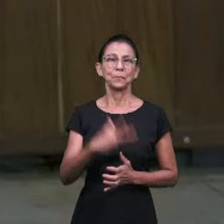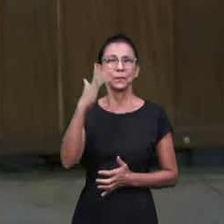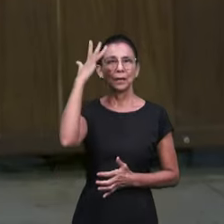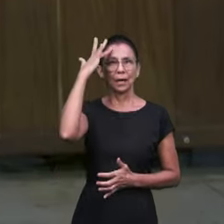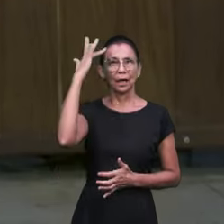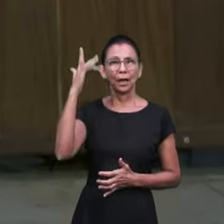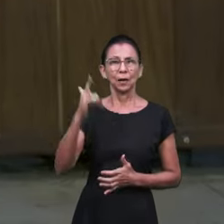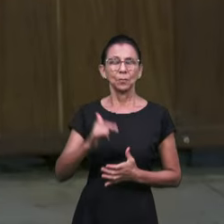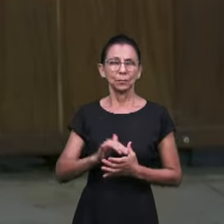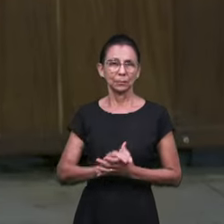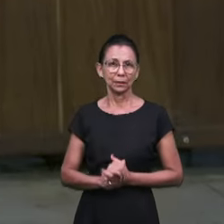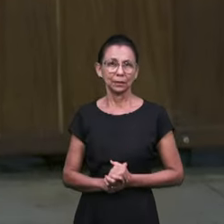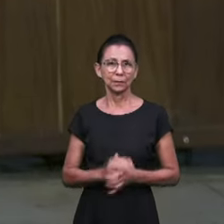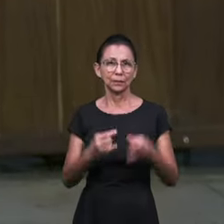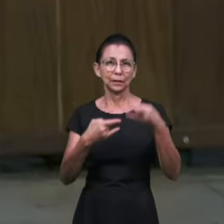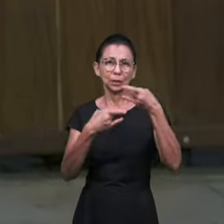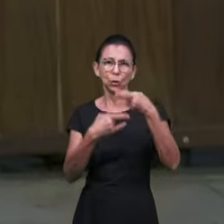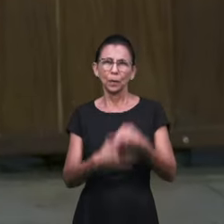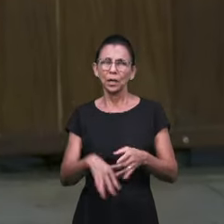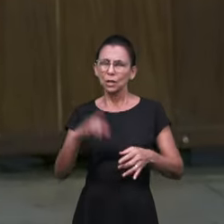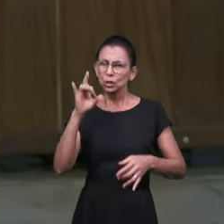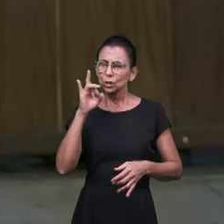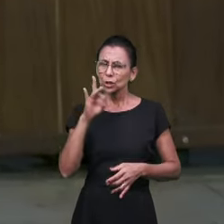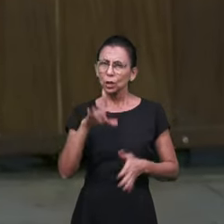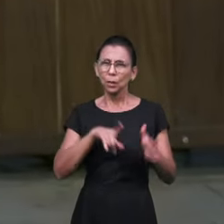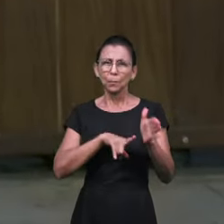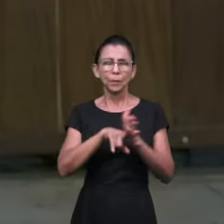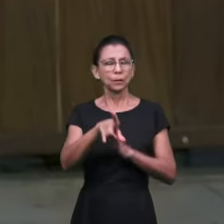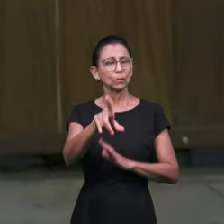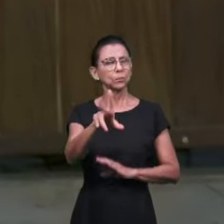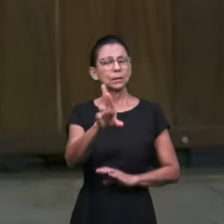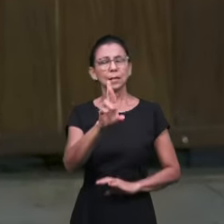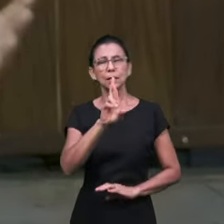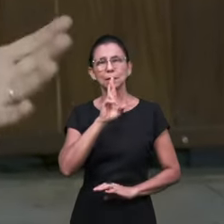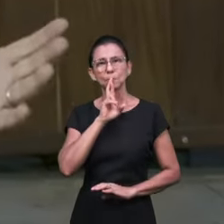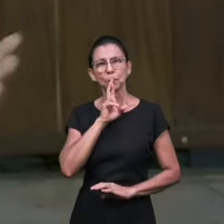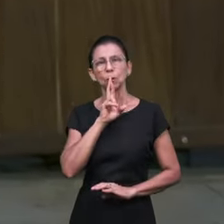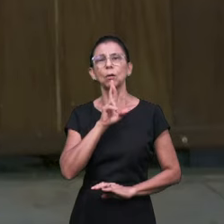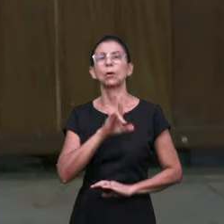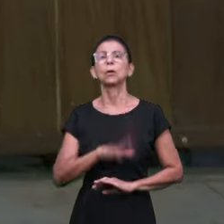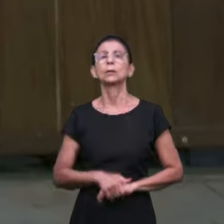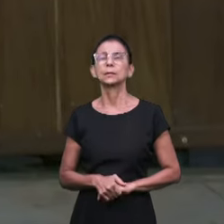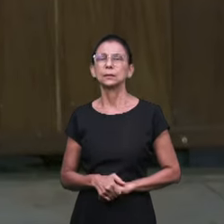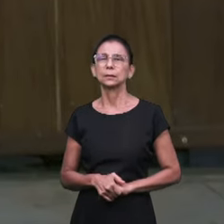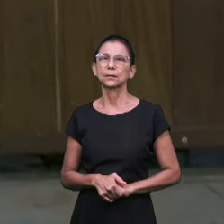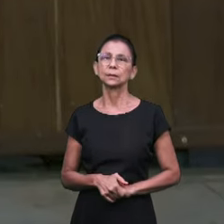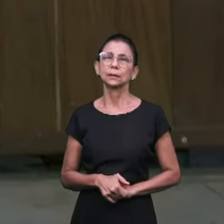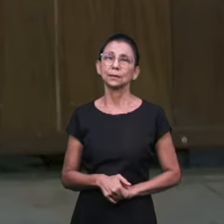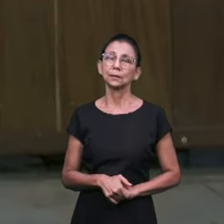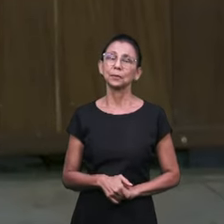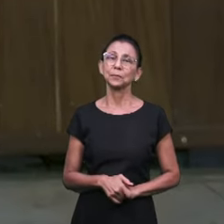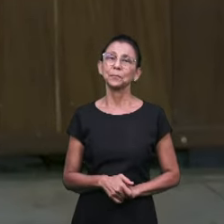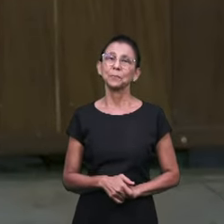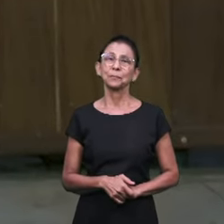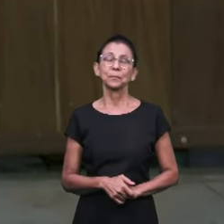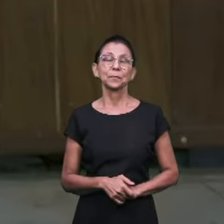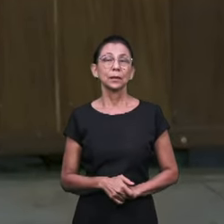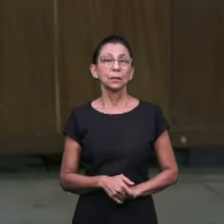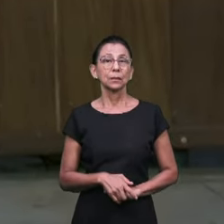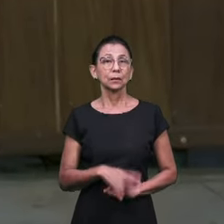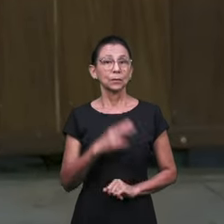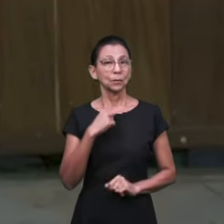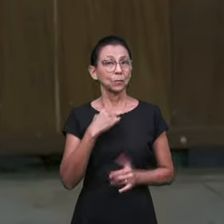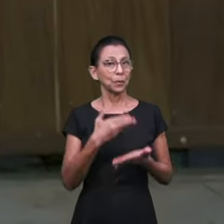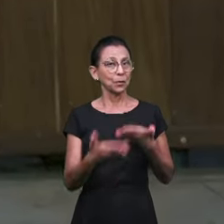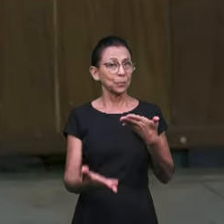live exclusivamente para responder as perguntas, para abordar o assunto de uma maneira geral. E eu te convido para não perder amanhã e você